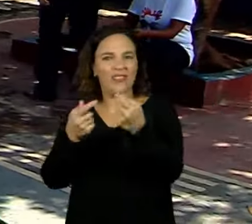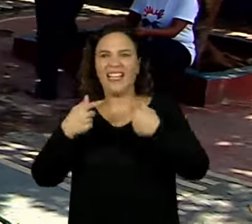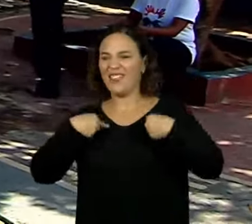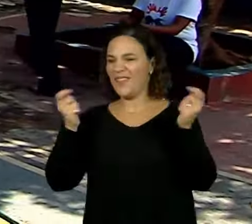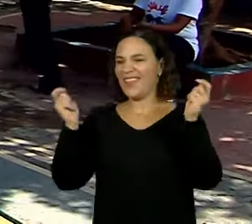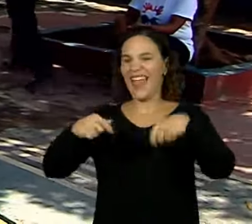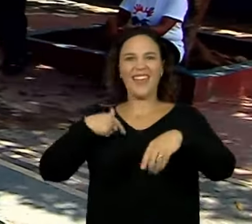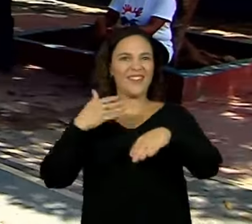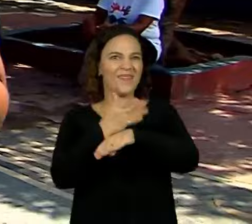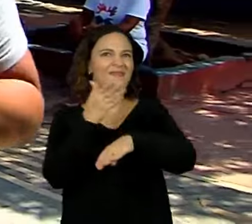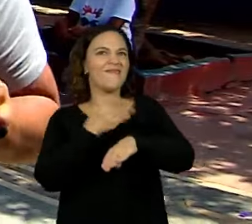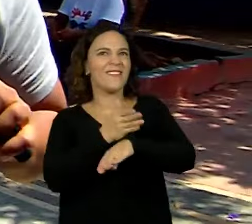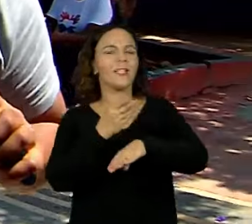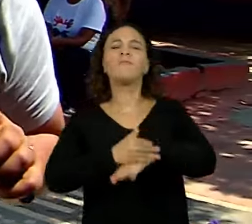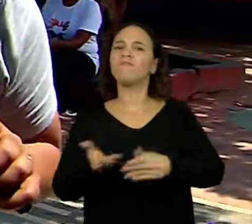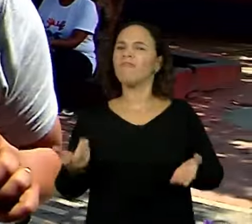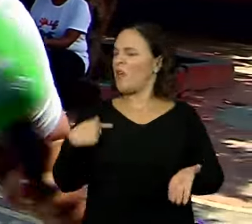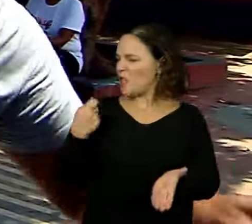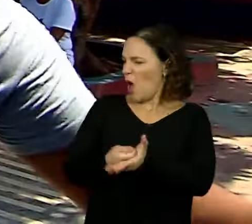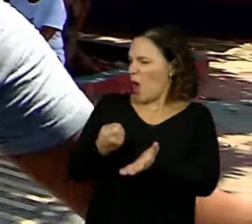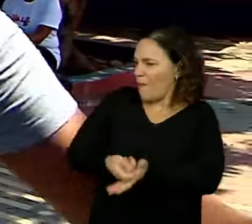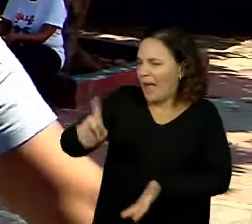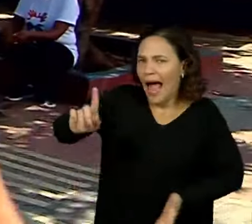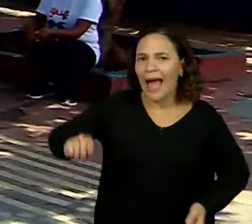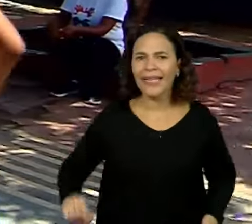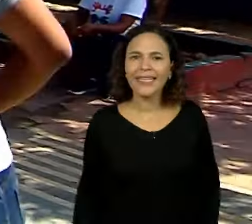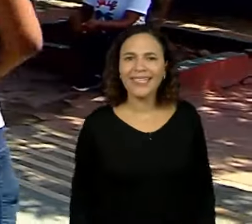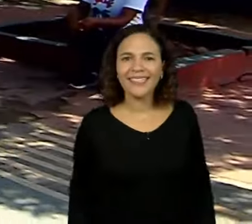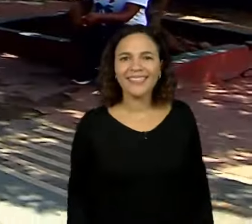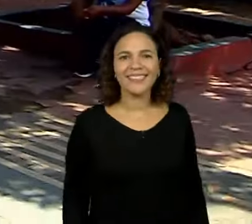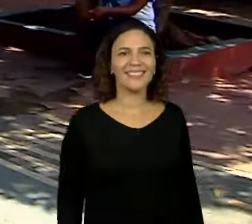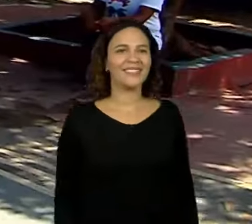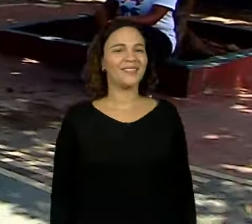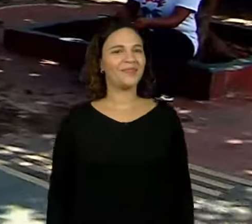posso participar sim, porque eu não sou obrigada a nada.